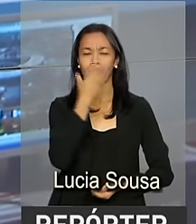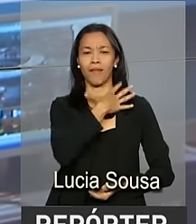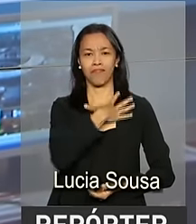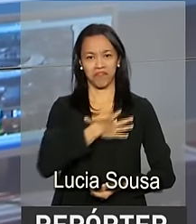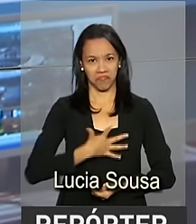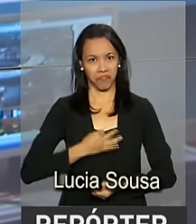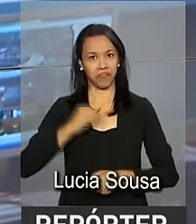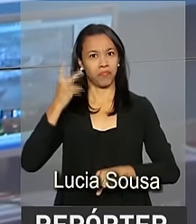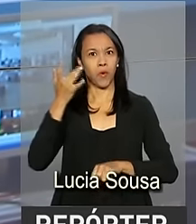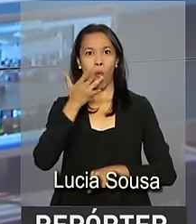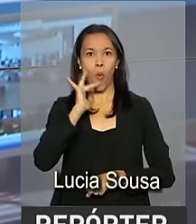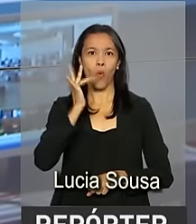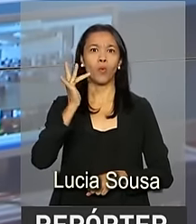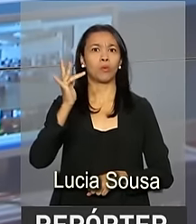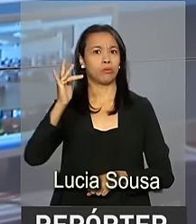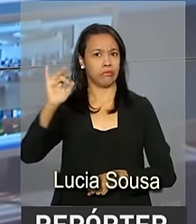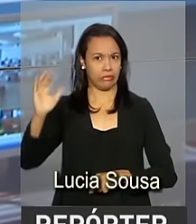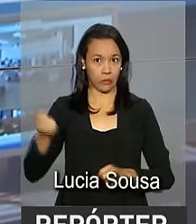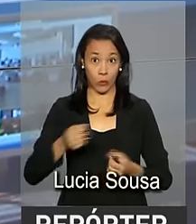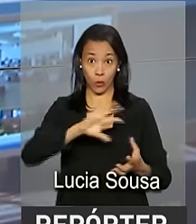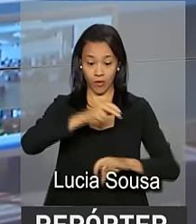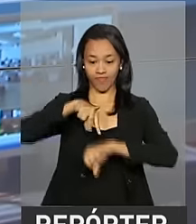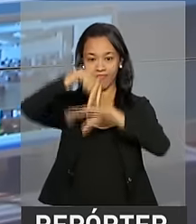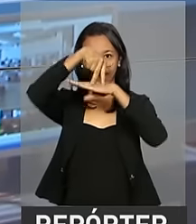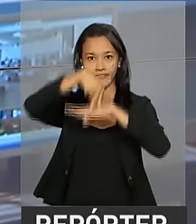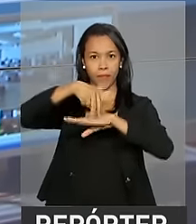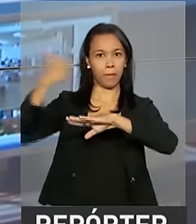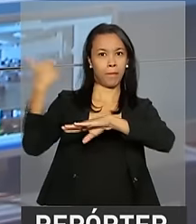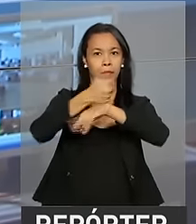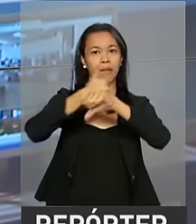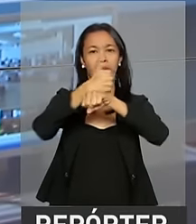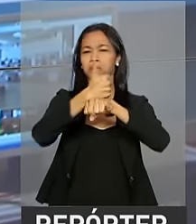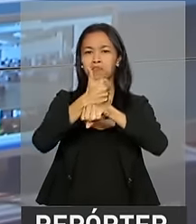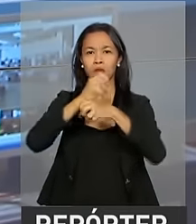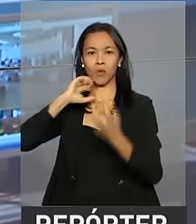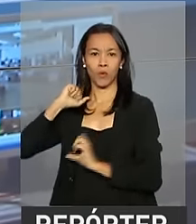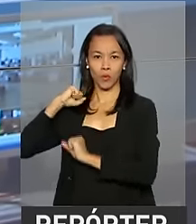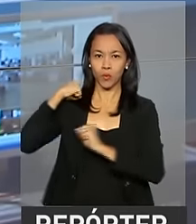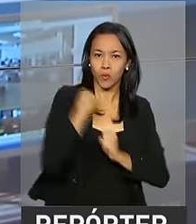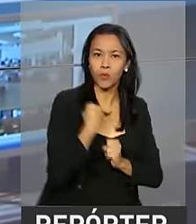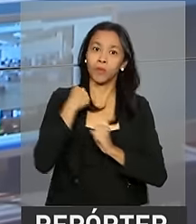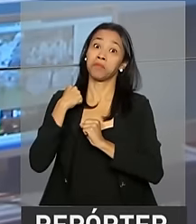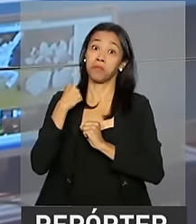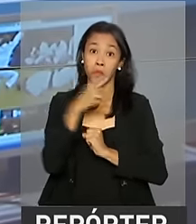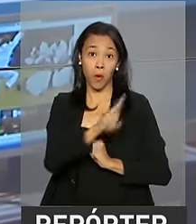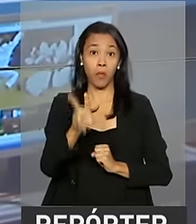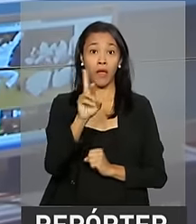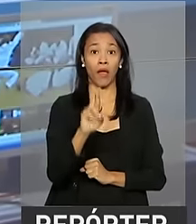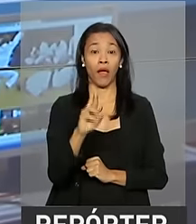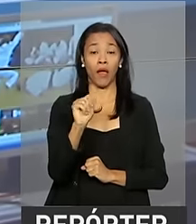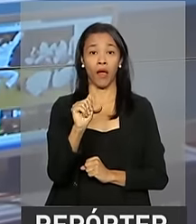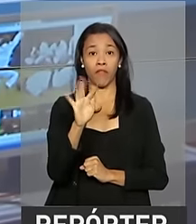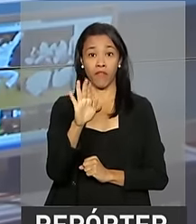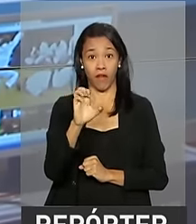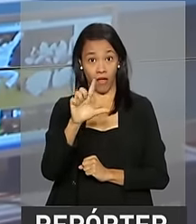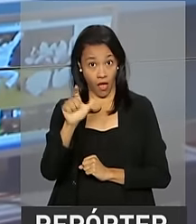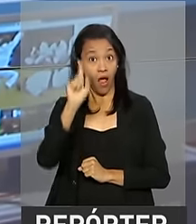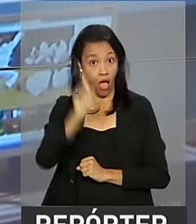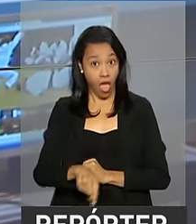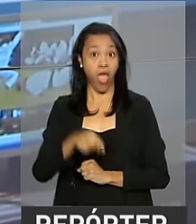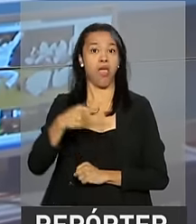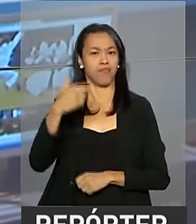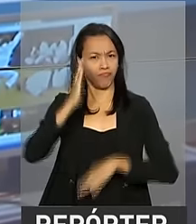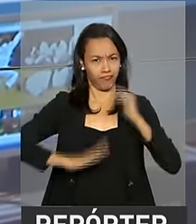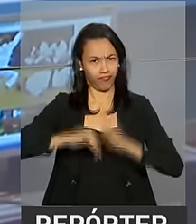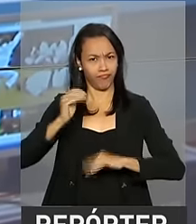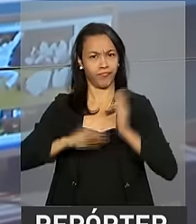nas Olimpíadas. O lugar mais alto no pódio veio do judô com Rafaela Silva. Rafaela é atleta militar da Marinha e